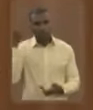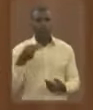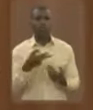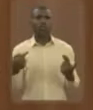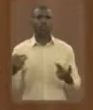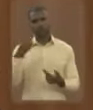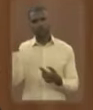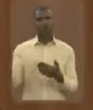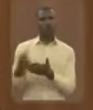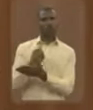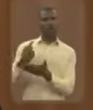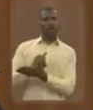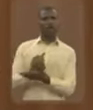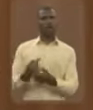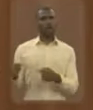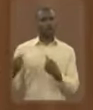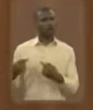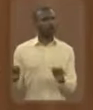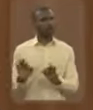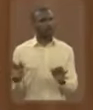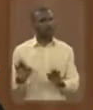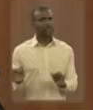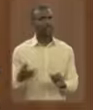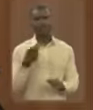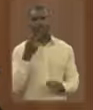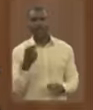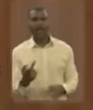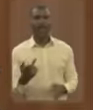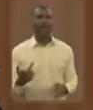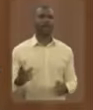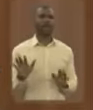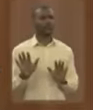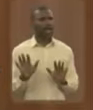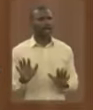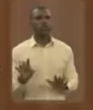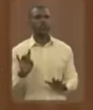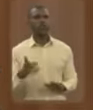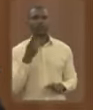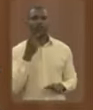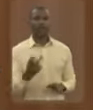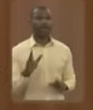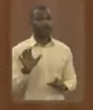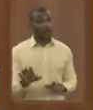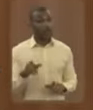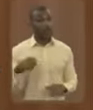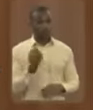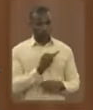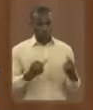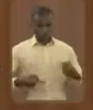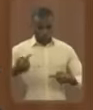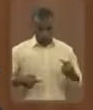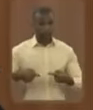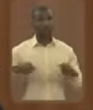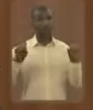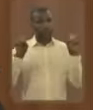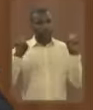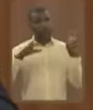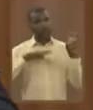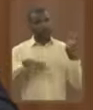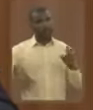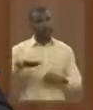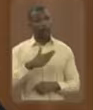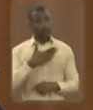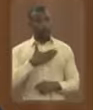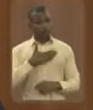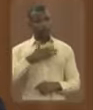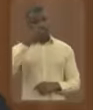questionado então é preciso parar com essa coisa de ficar eh sempre só repetindo isso vamos discutir sim a cidade mas a cidade sobre